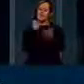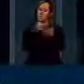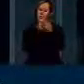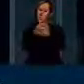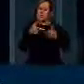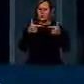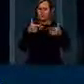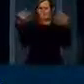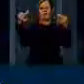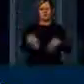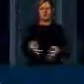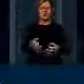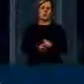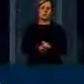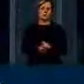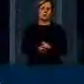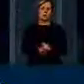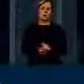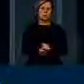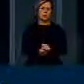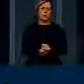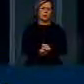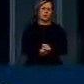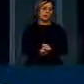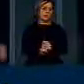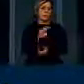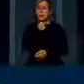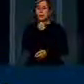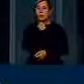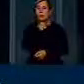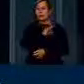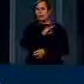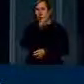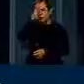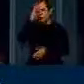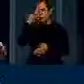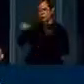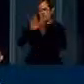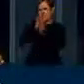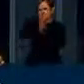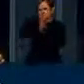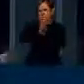luta é justa, gente. Não é justo a polícia e o exército ir para lá massacrar essa gente.